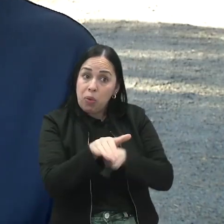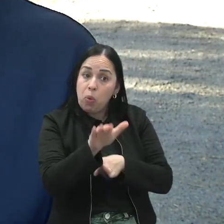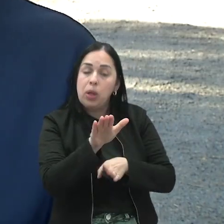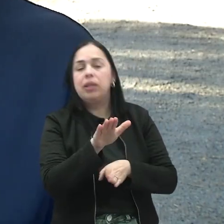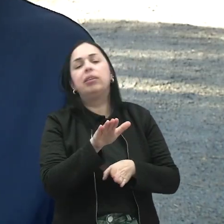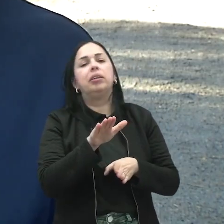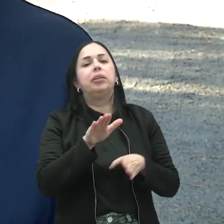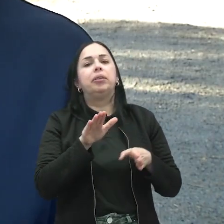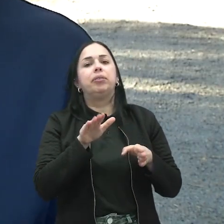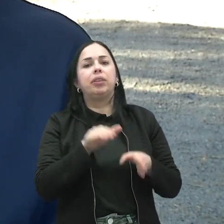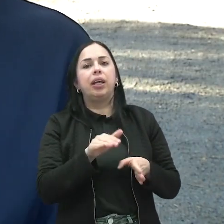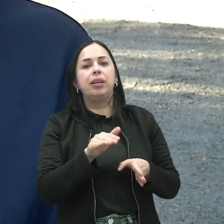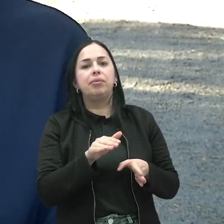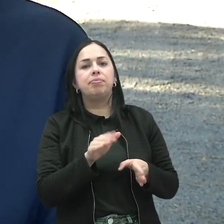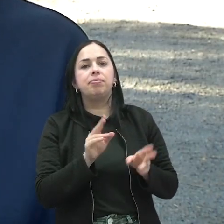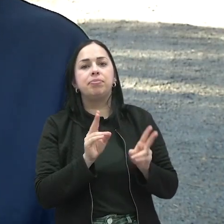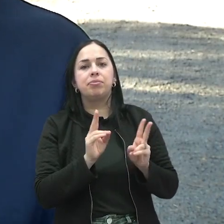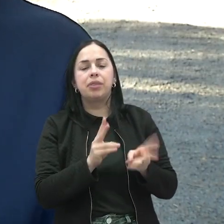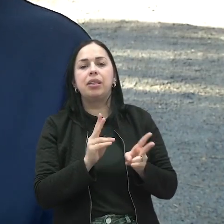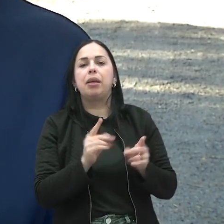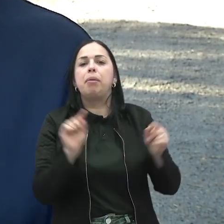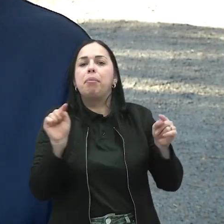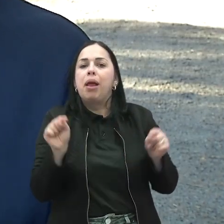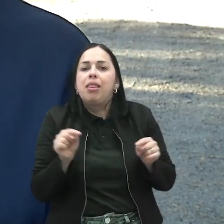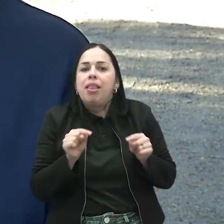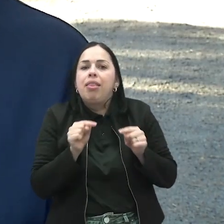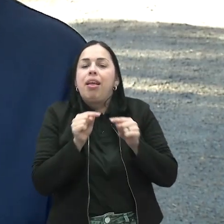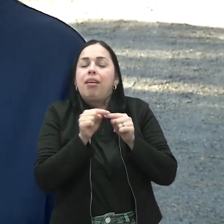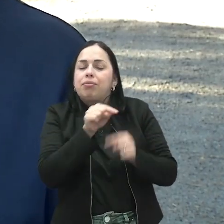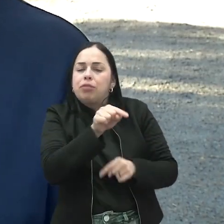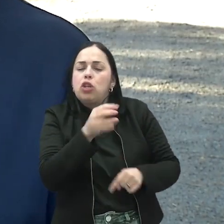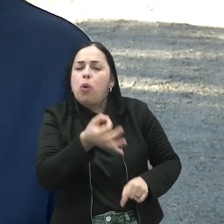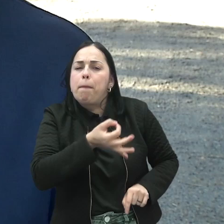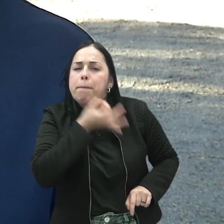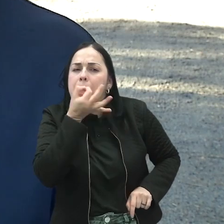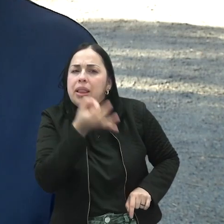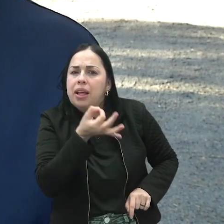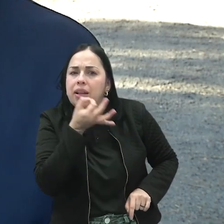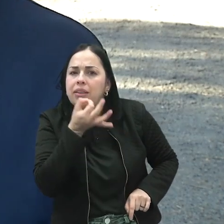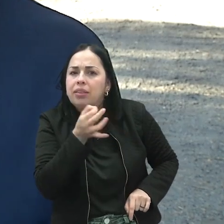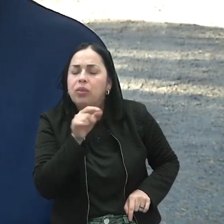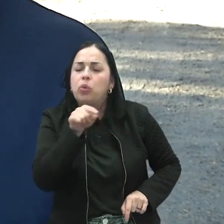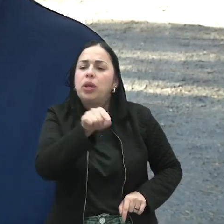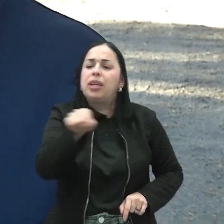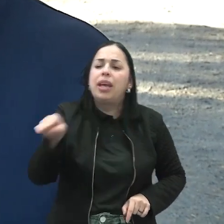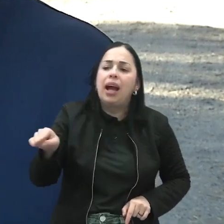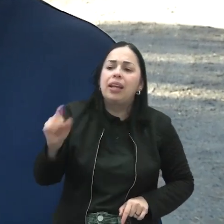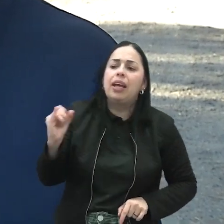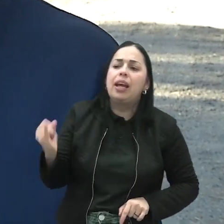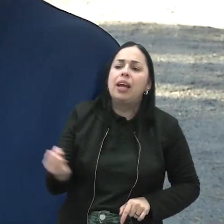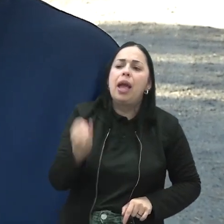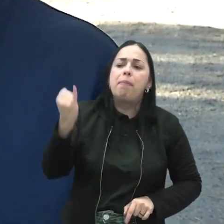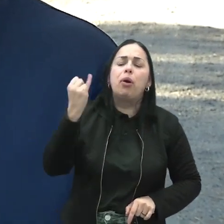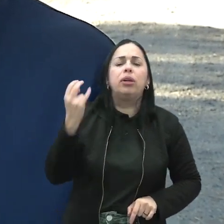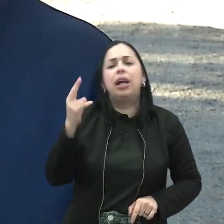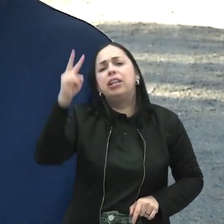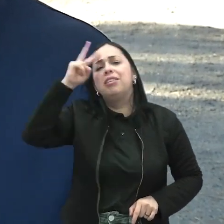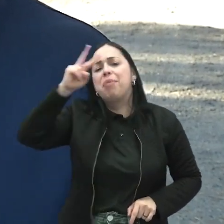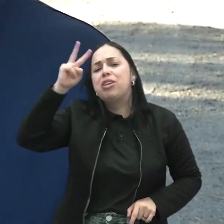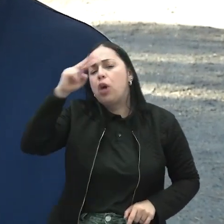orientar para que esse pedido esteja embasado no que ele acha que são os pontos fortes